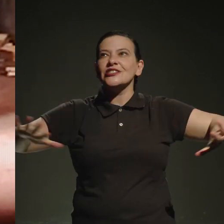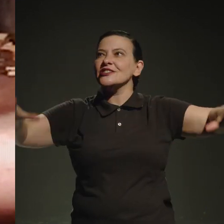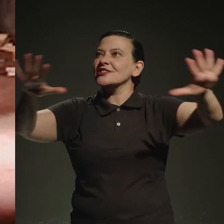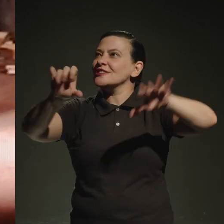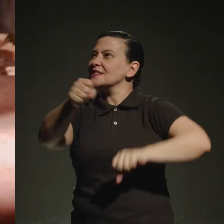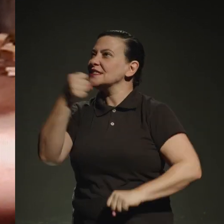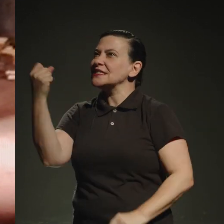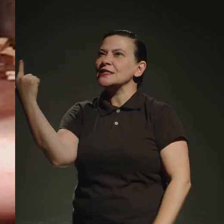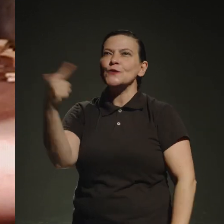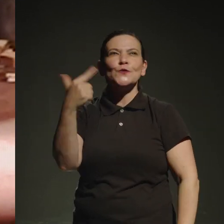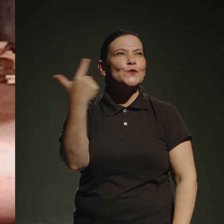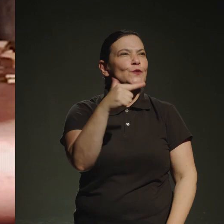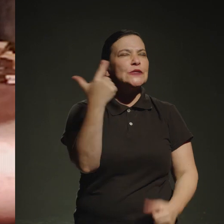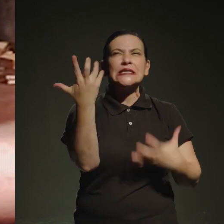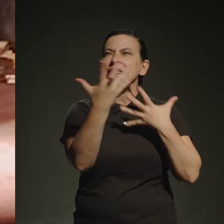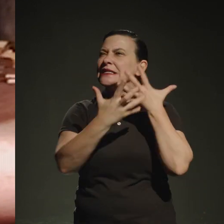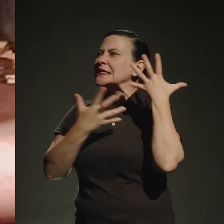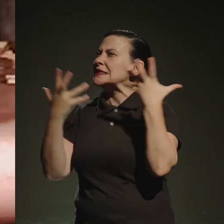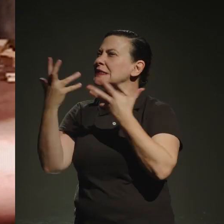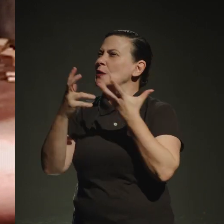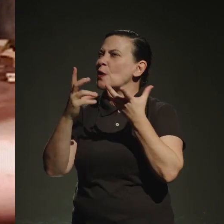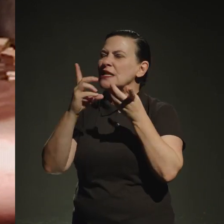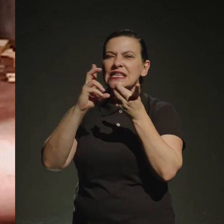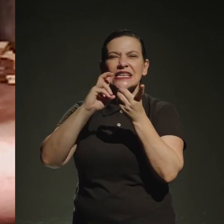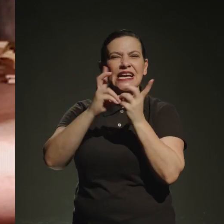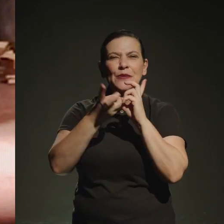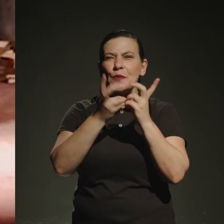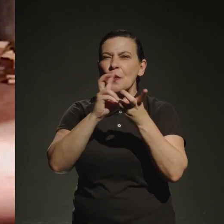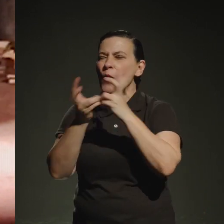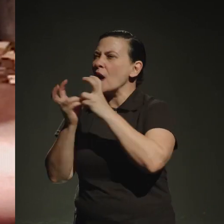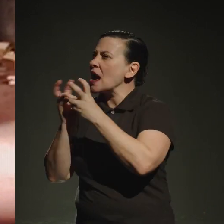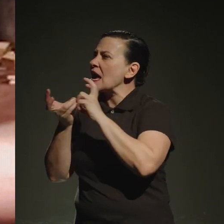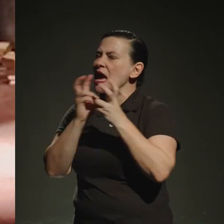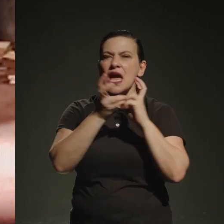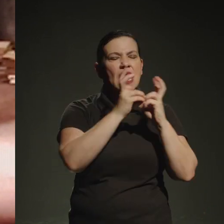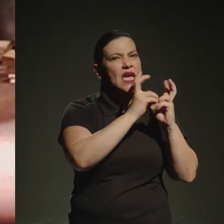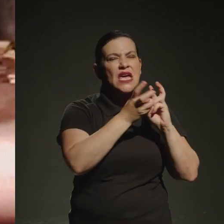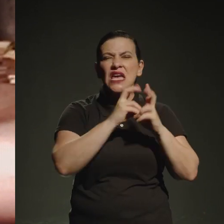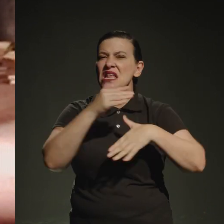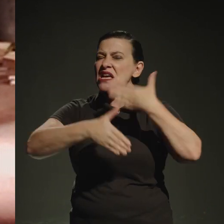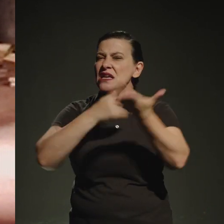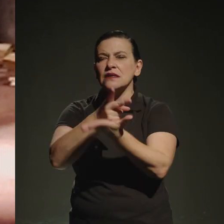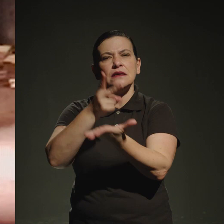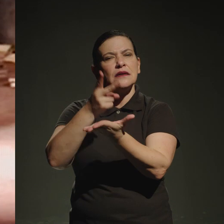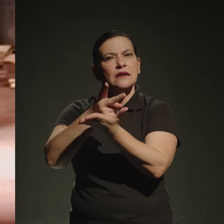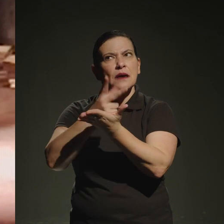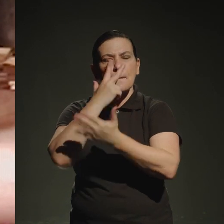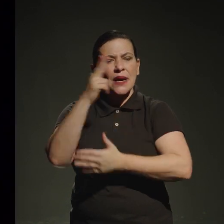vermelha. Adorno os teus ombros nus, Carolina, para que não te cause dano o sereno da